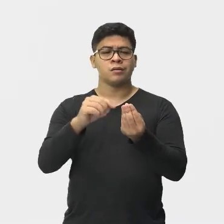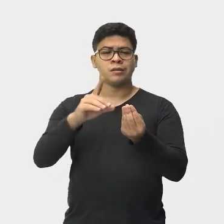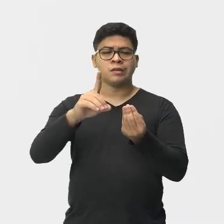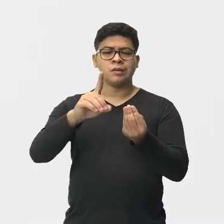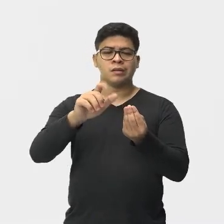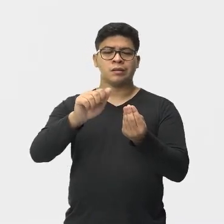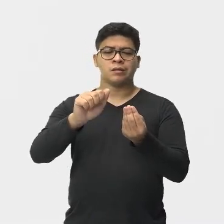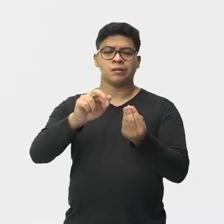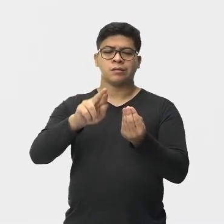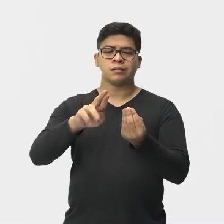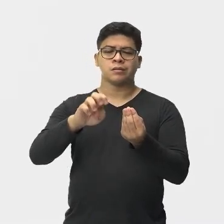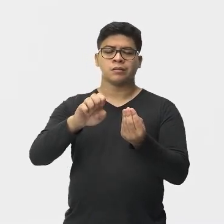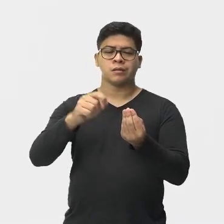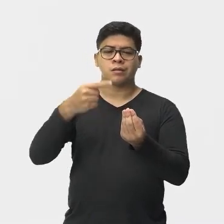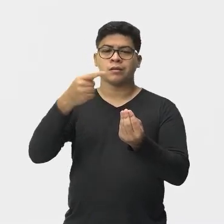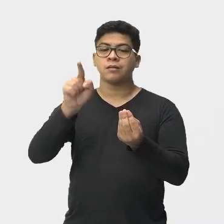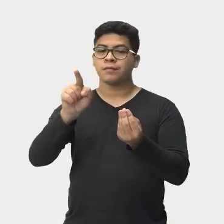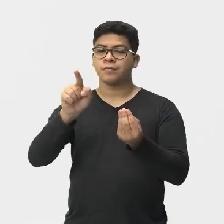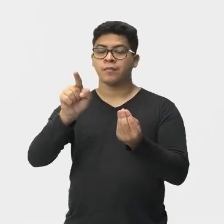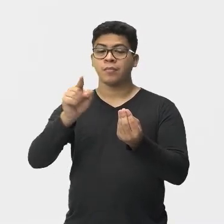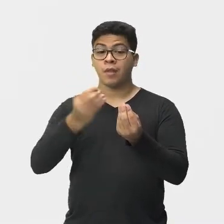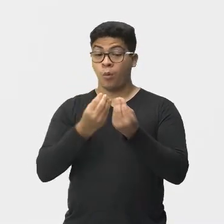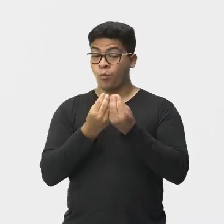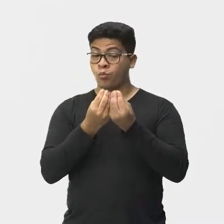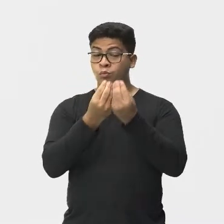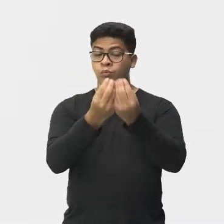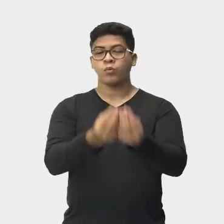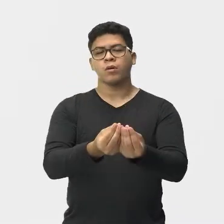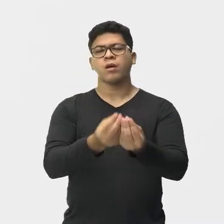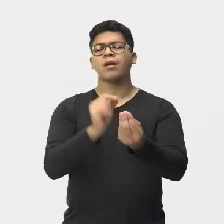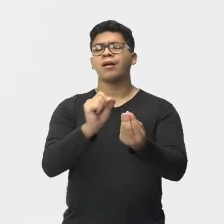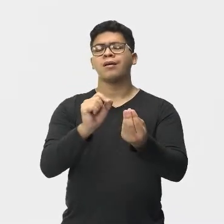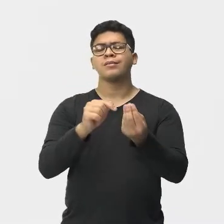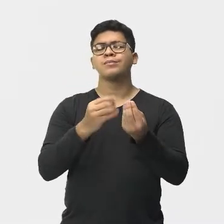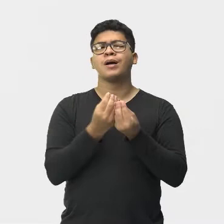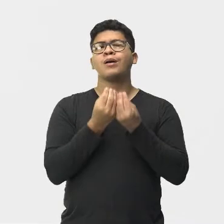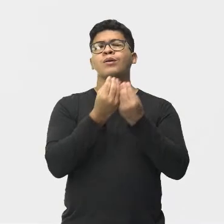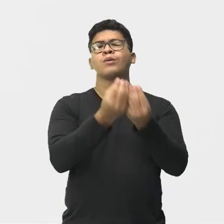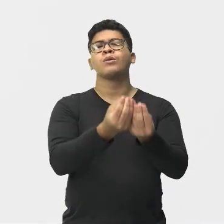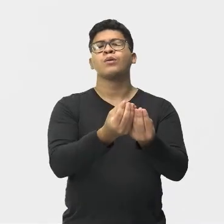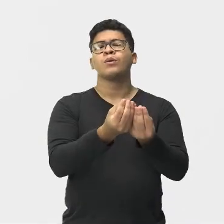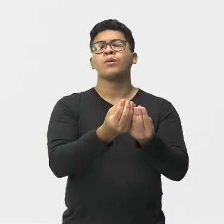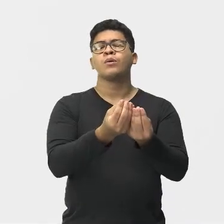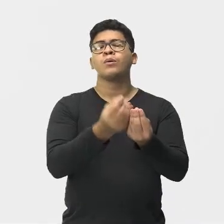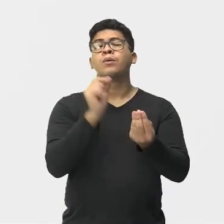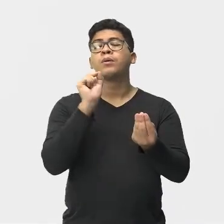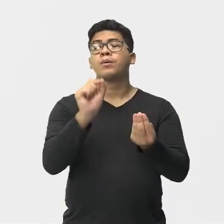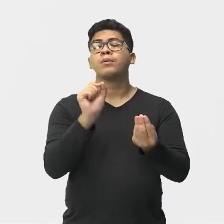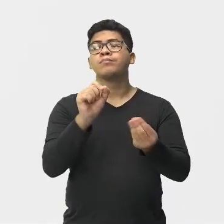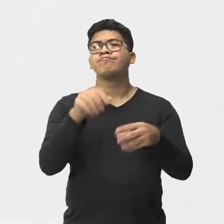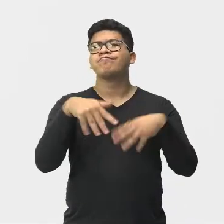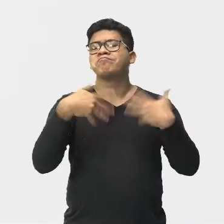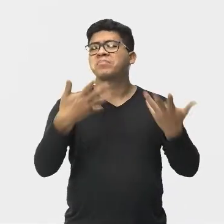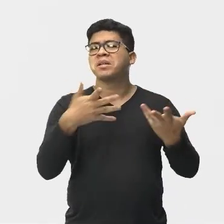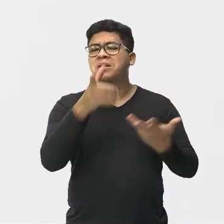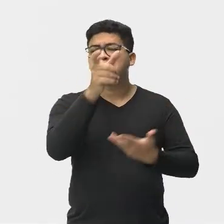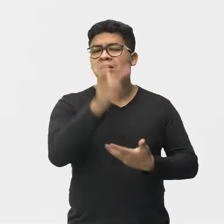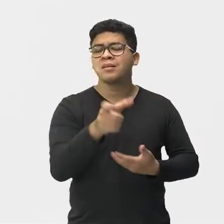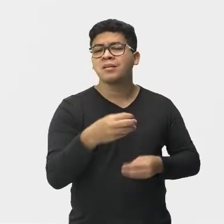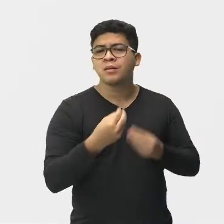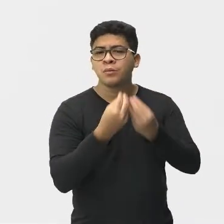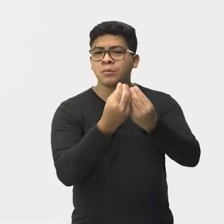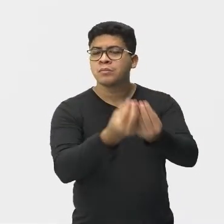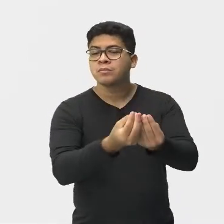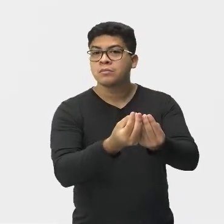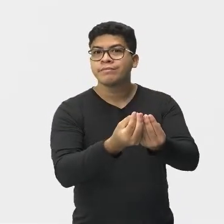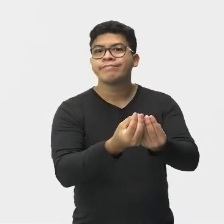algo, né? Eu dou algo a alguém. Então, para quem ou a quem? Aí eu tenho aqui a minha resposta, a